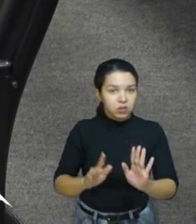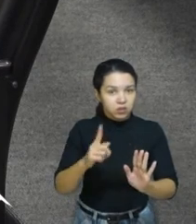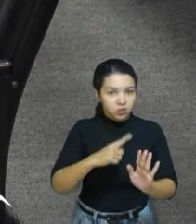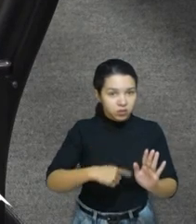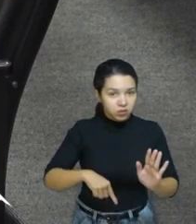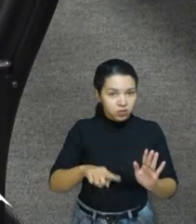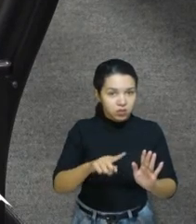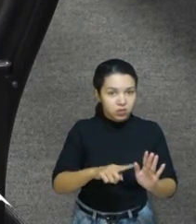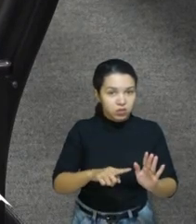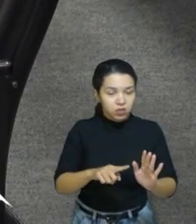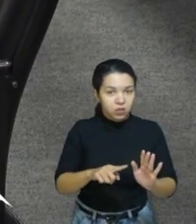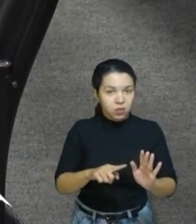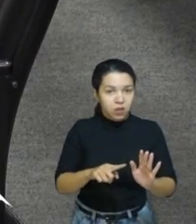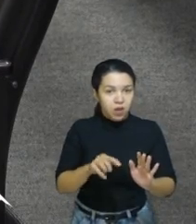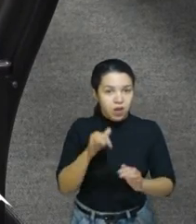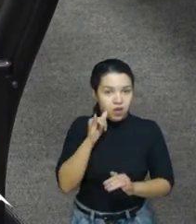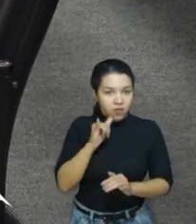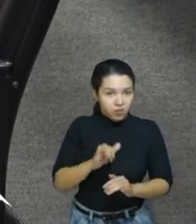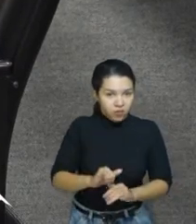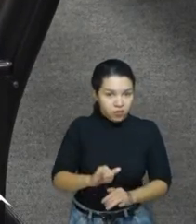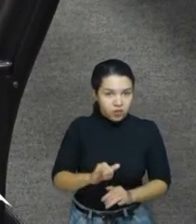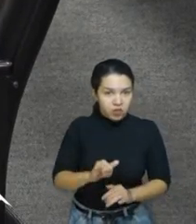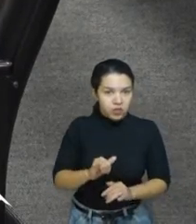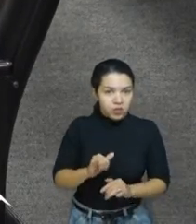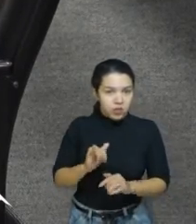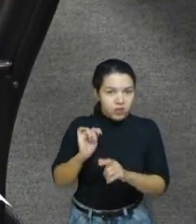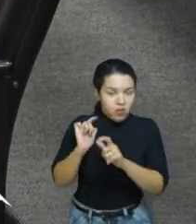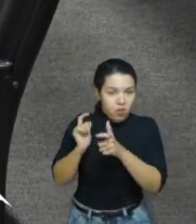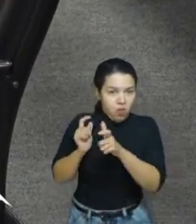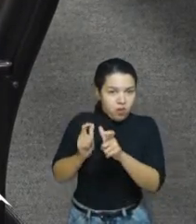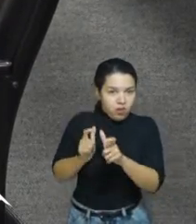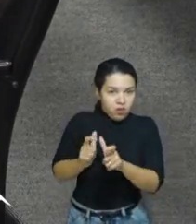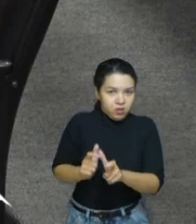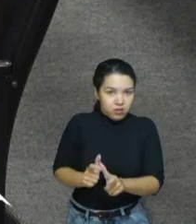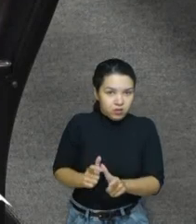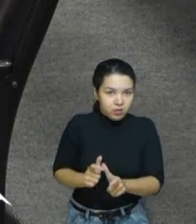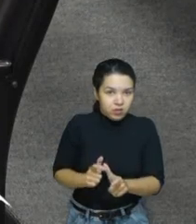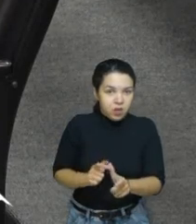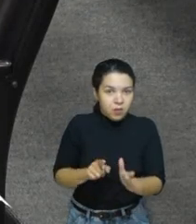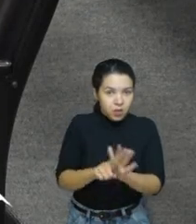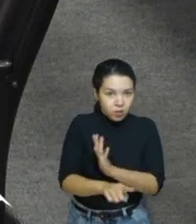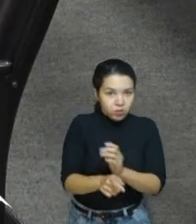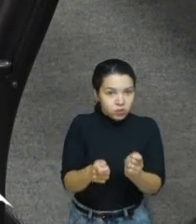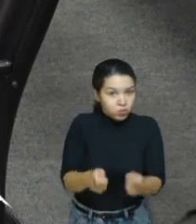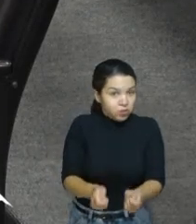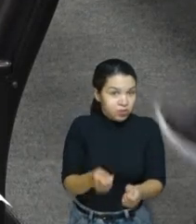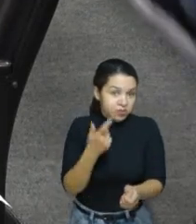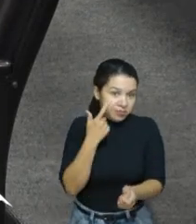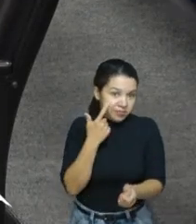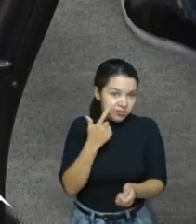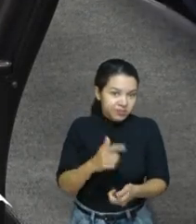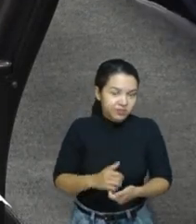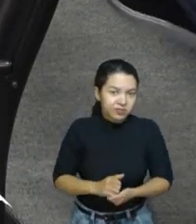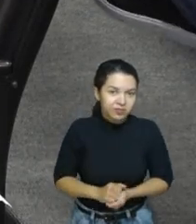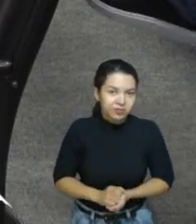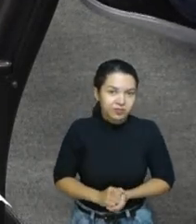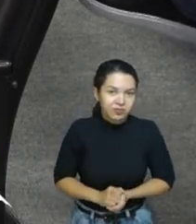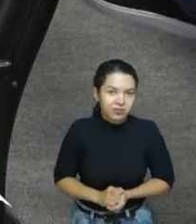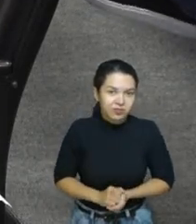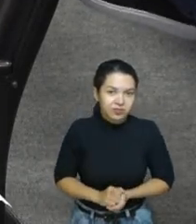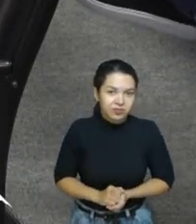excessivo conservadorismo. Eu sei que é uma pergunta meio dura, mas vamos ver. Tá, vamos